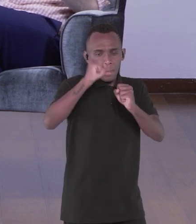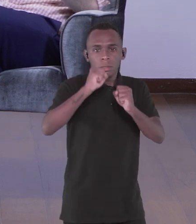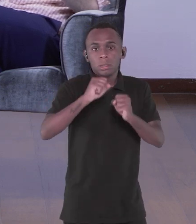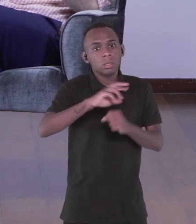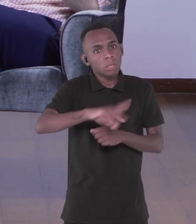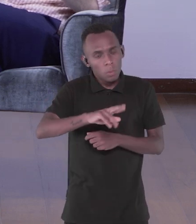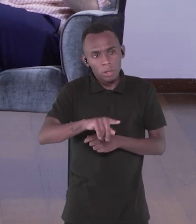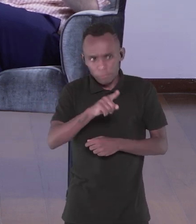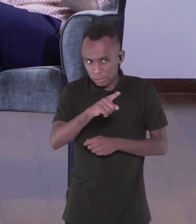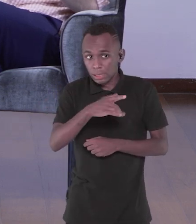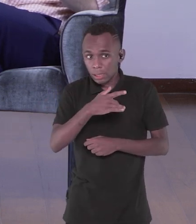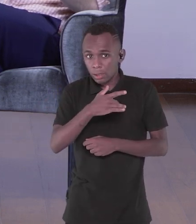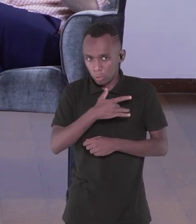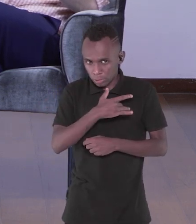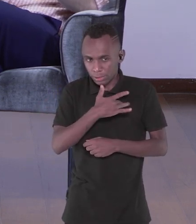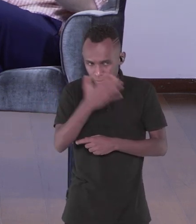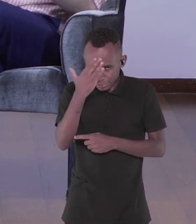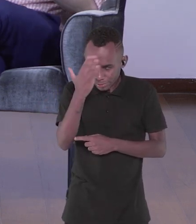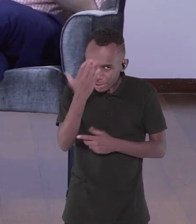Você, cruzeirense, sabe disso.